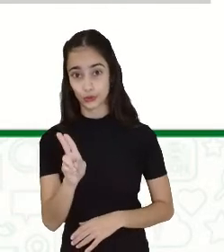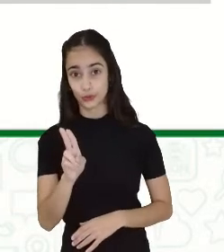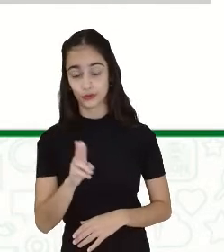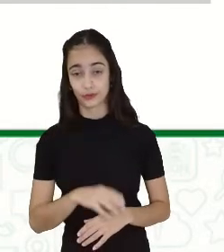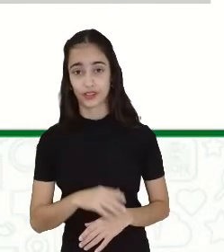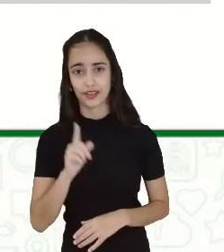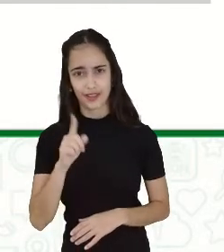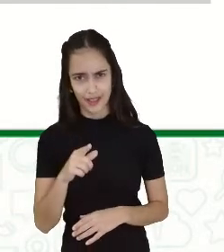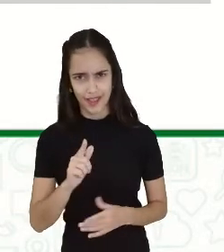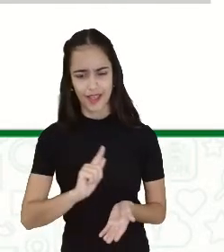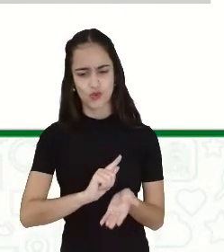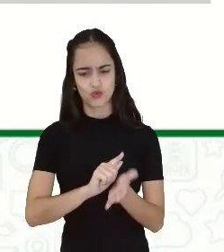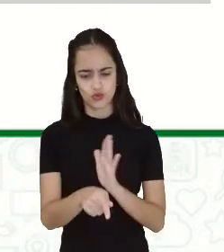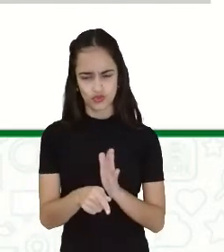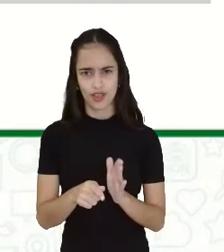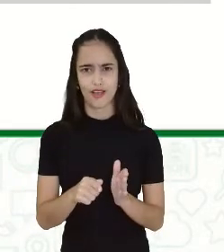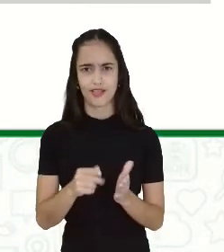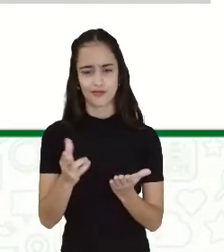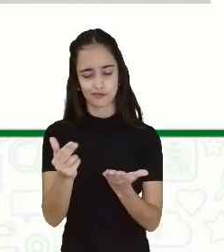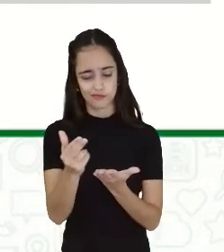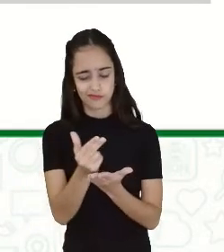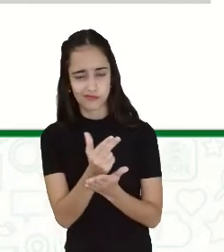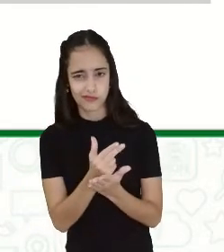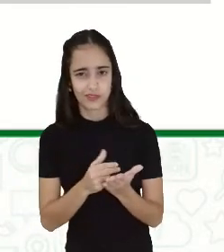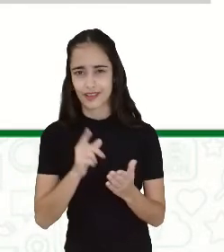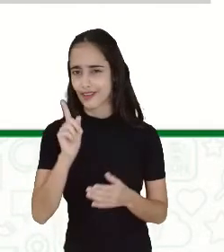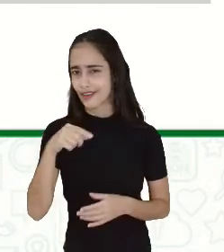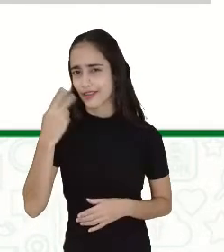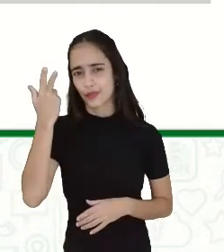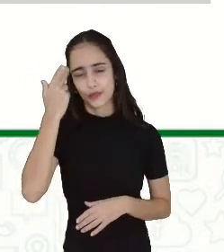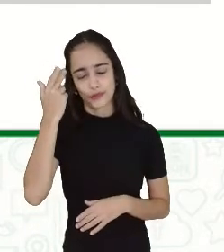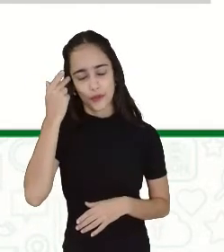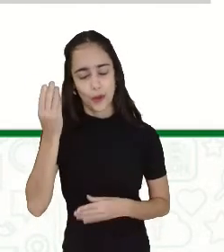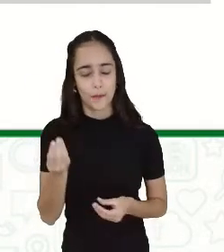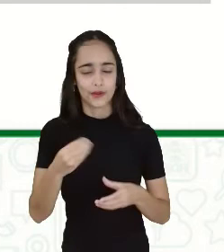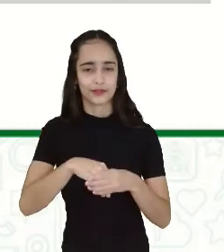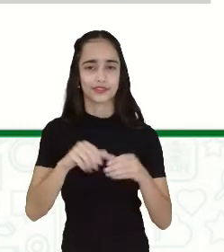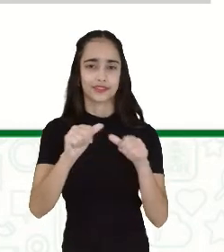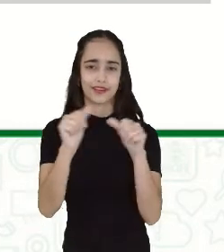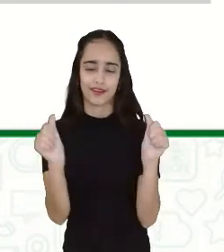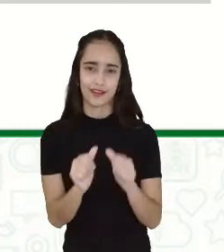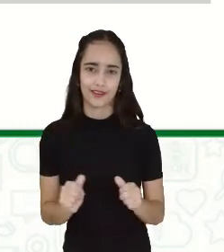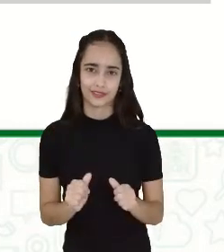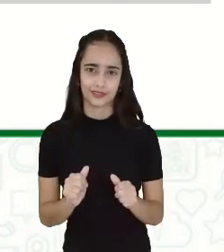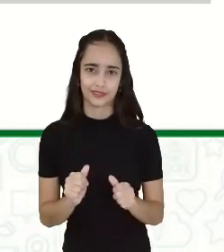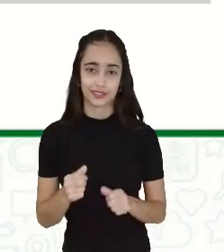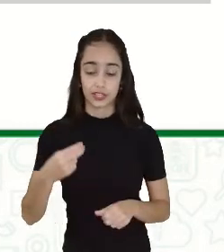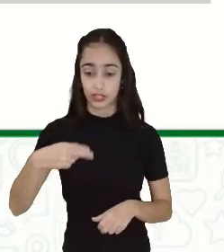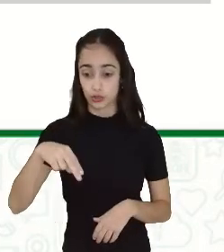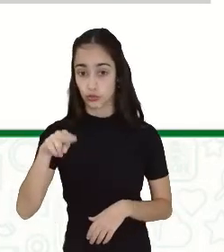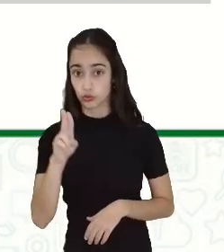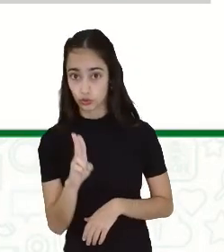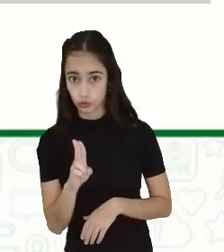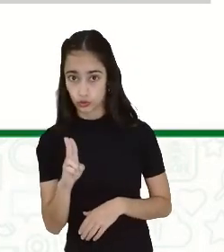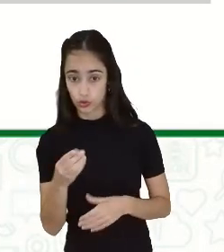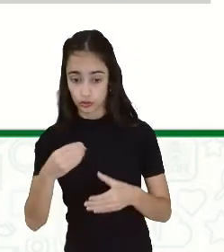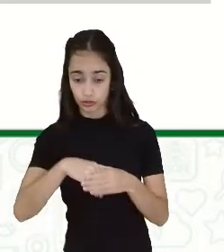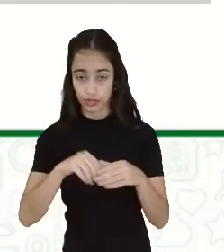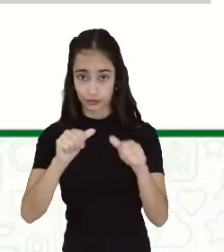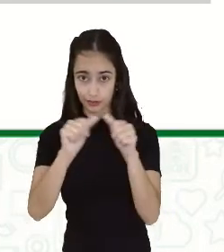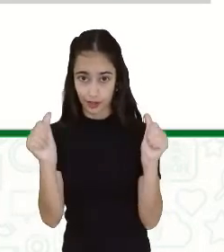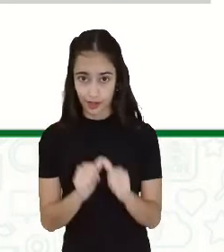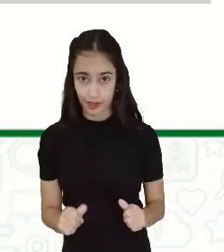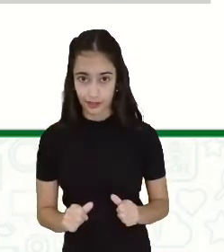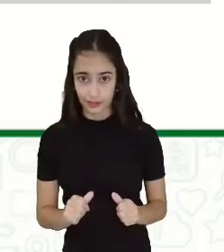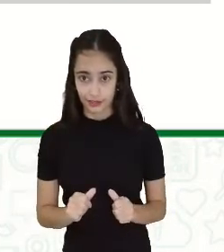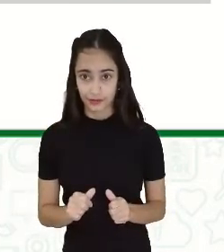um gênero de pintura né o nu é muito comum na arte e o nu na arte a pessoa nua ela não